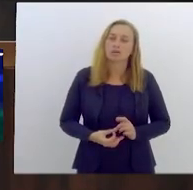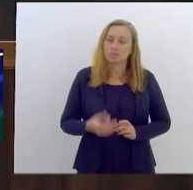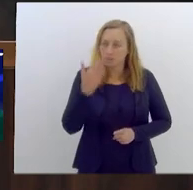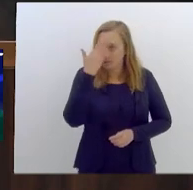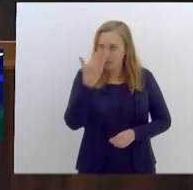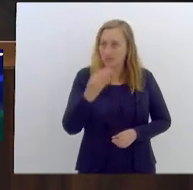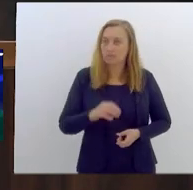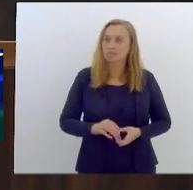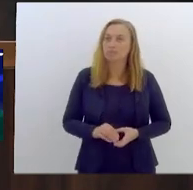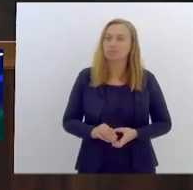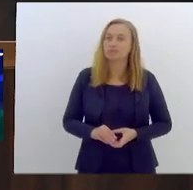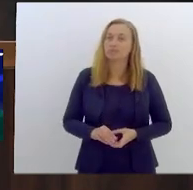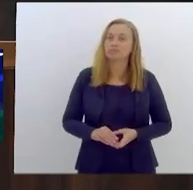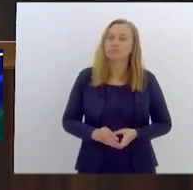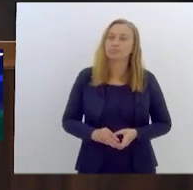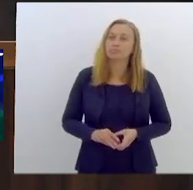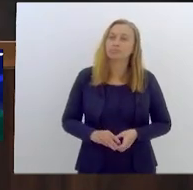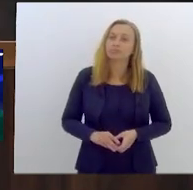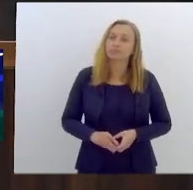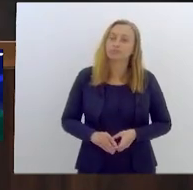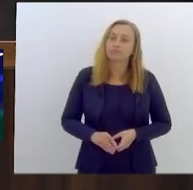Obrigado. Obrigado.